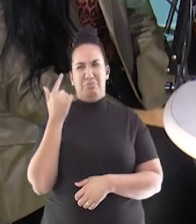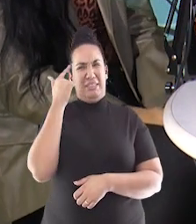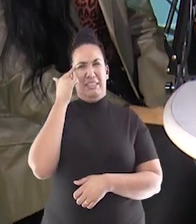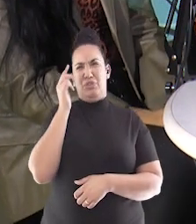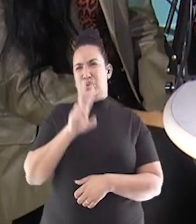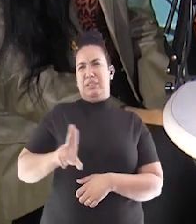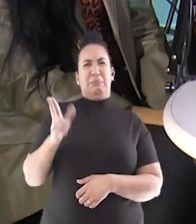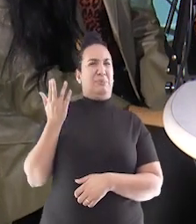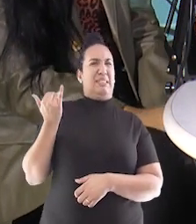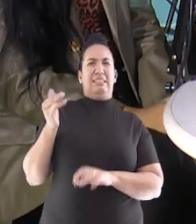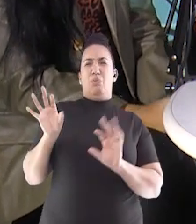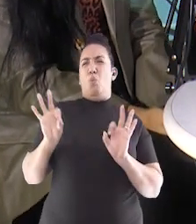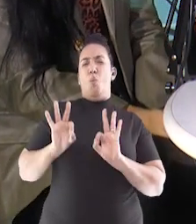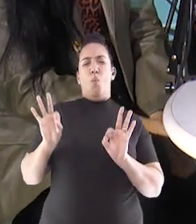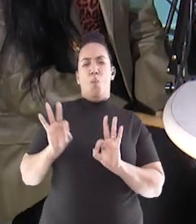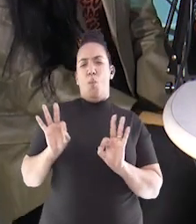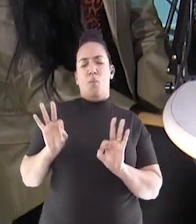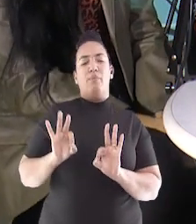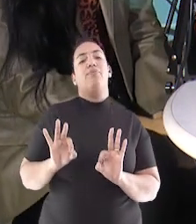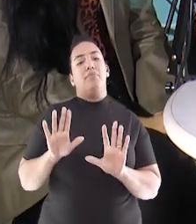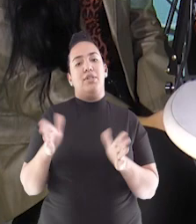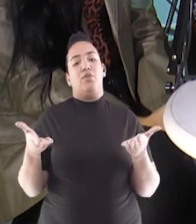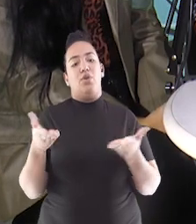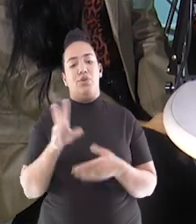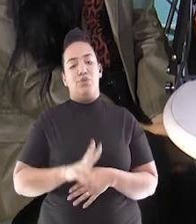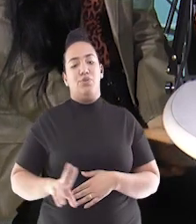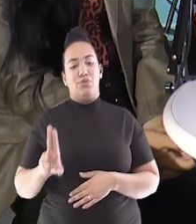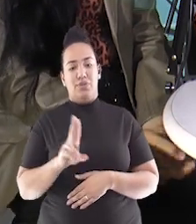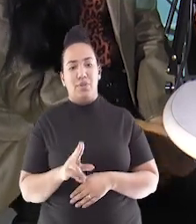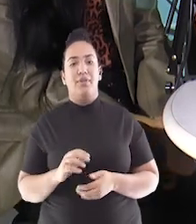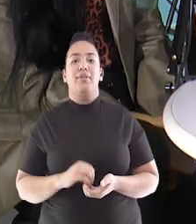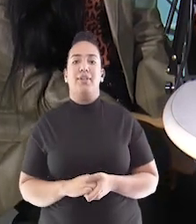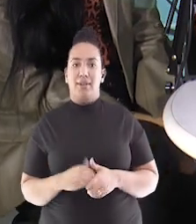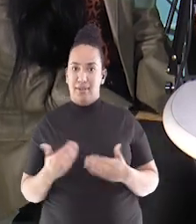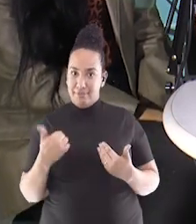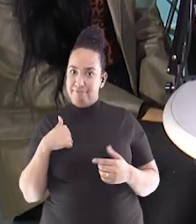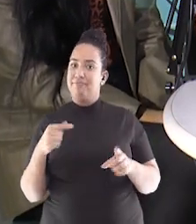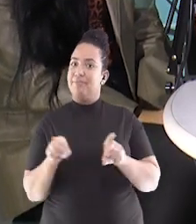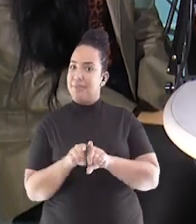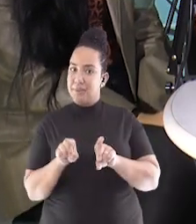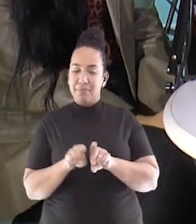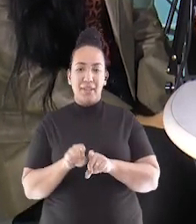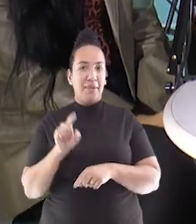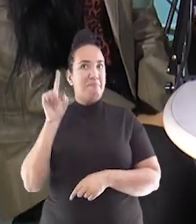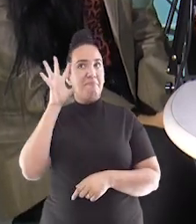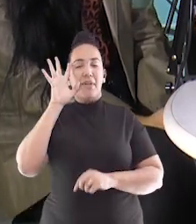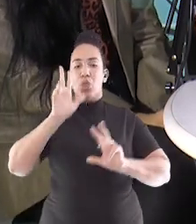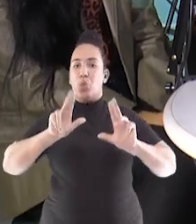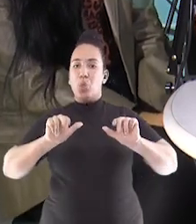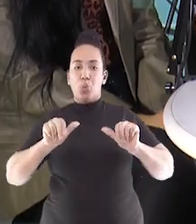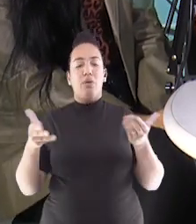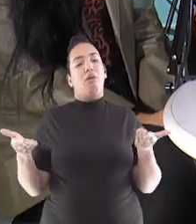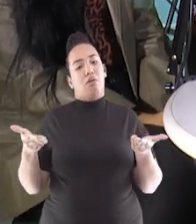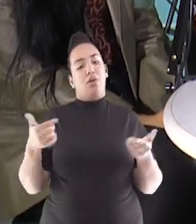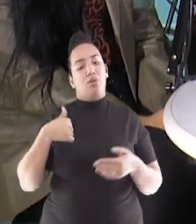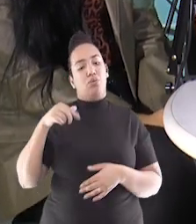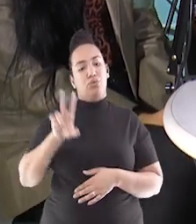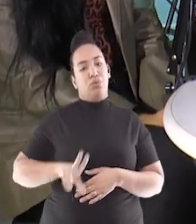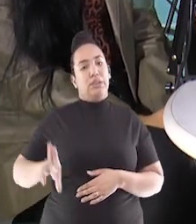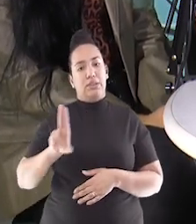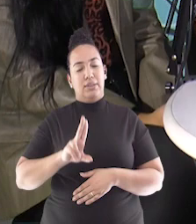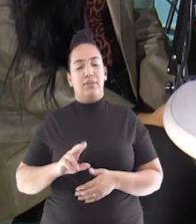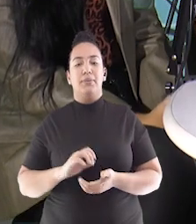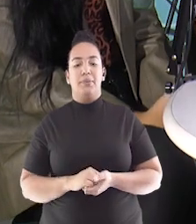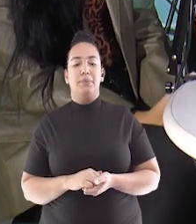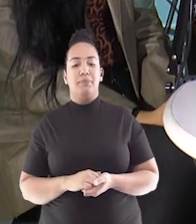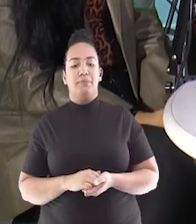usando agora. Tá usando. Nossa, eu Aham. também, viu? Nunca imaginava que ia ter que usar planilha na minha vida, mas aqui estamos usando. E você, Daniel, você segue